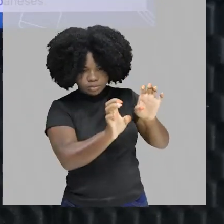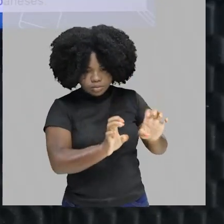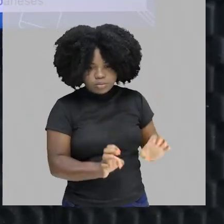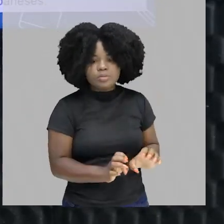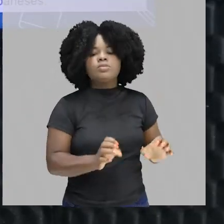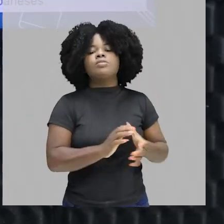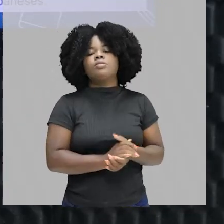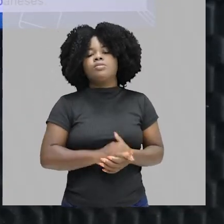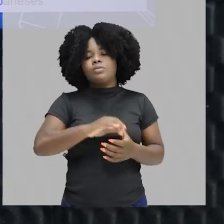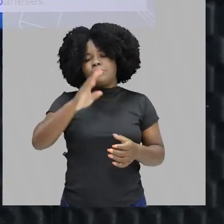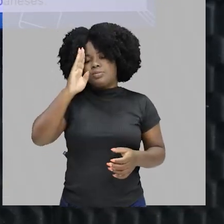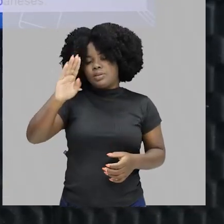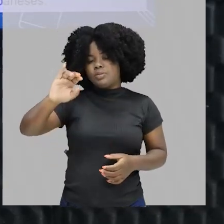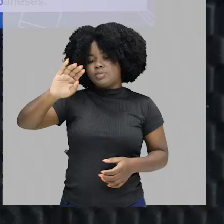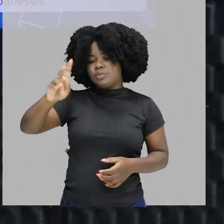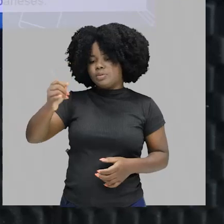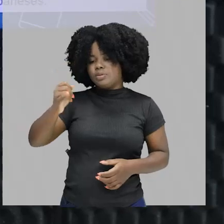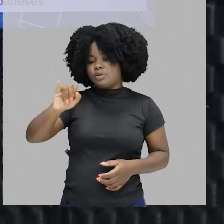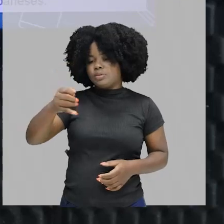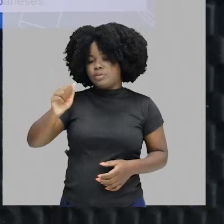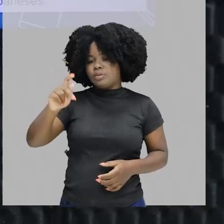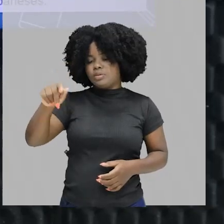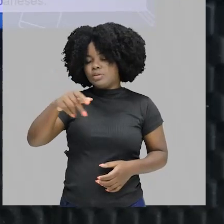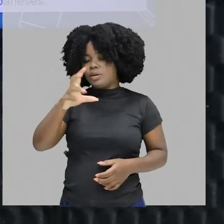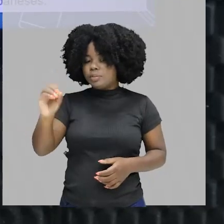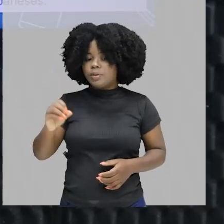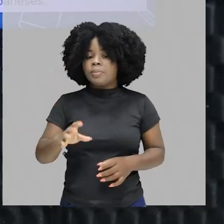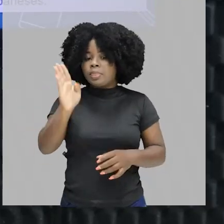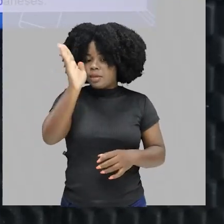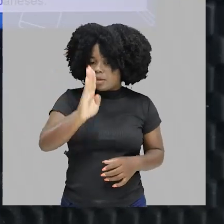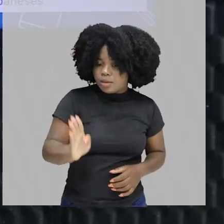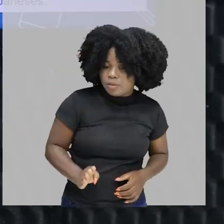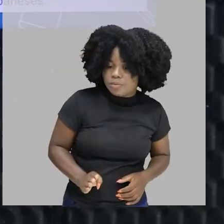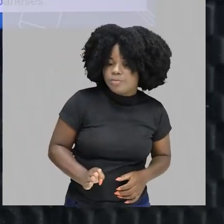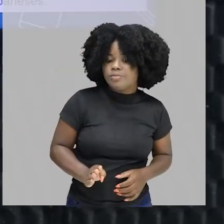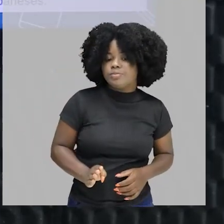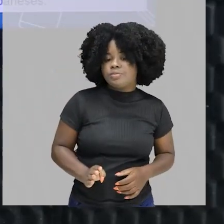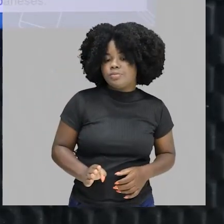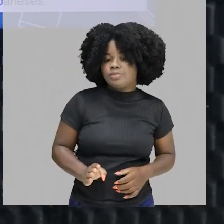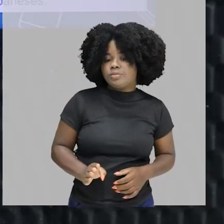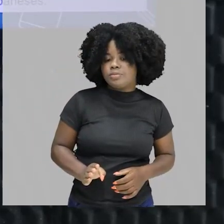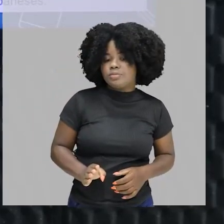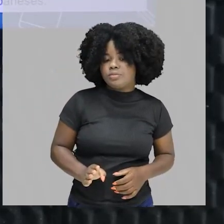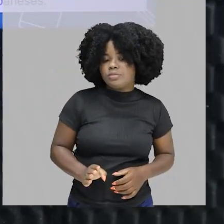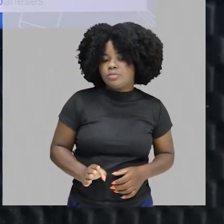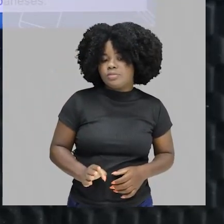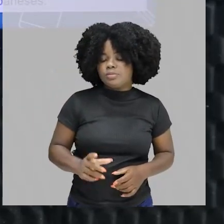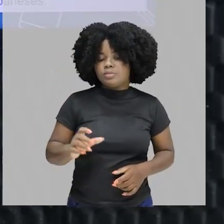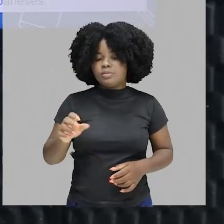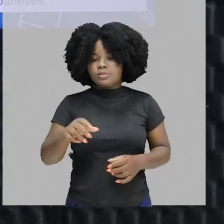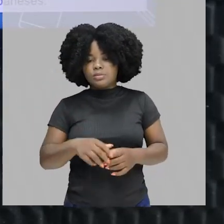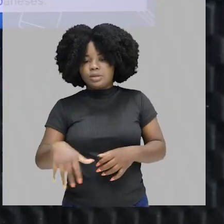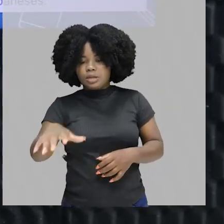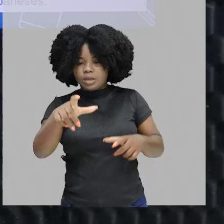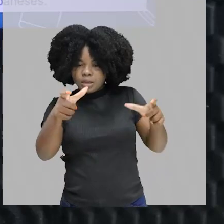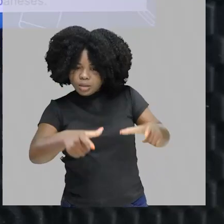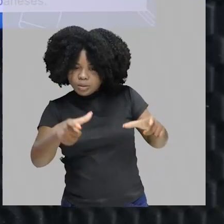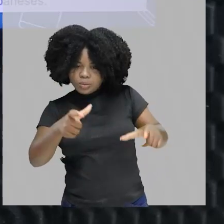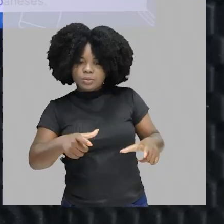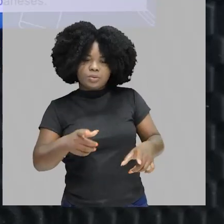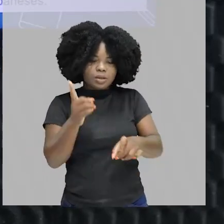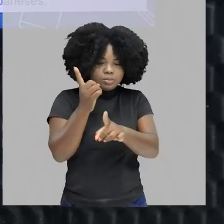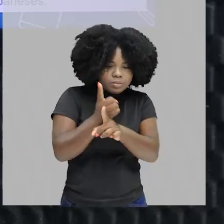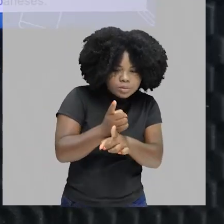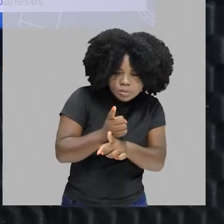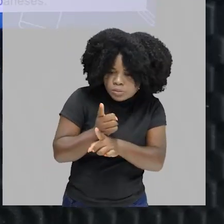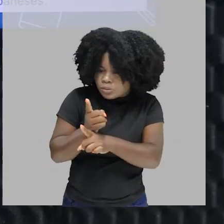Brasil começa a se tornar um celeiro de atratividade populacional. Principalmente também com o fim da escravidão no